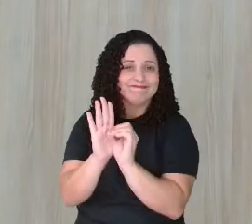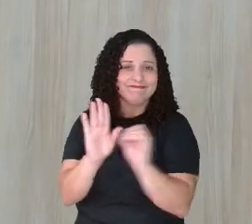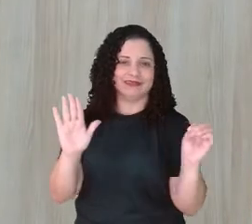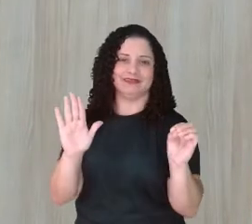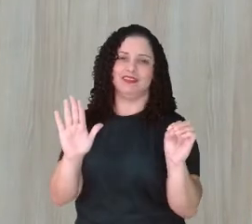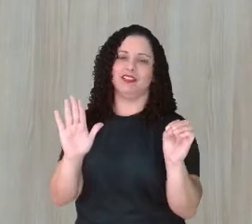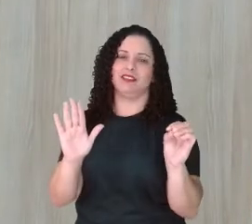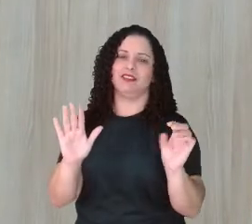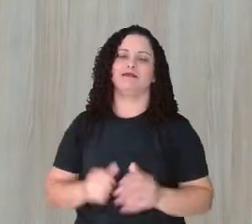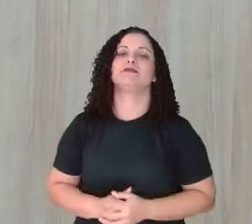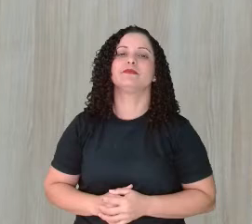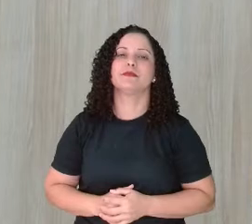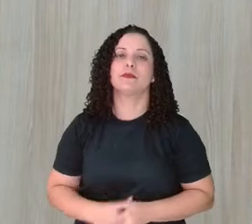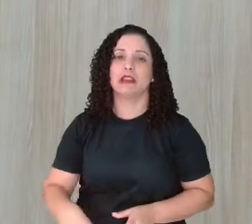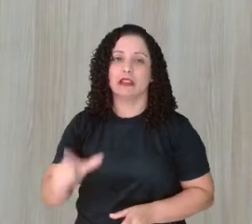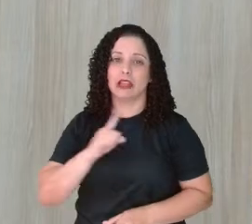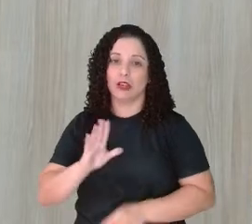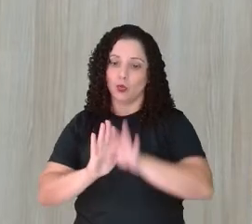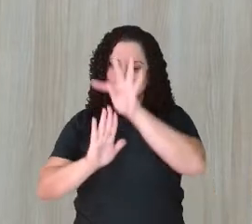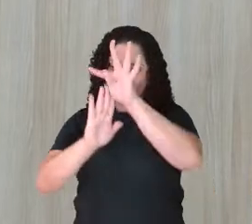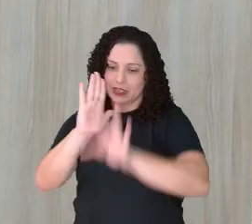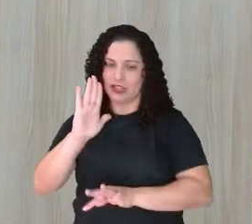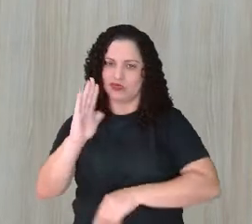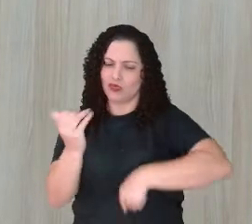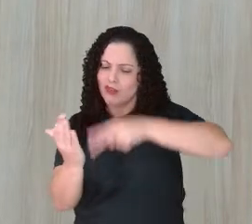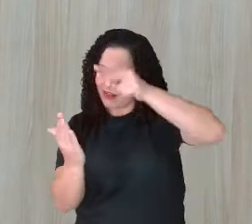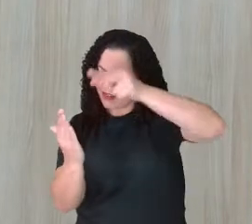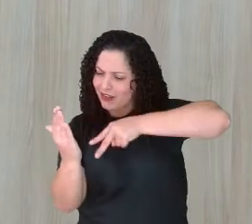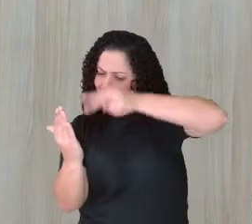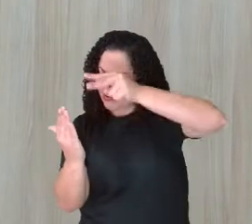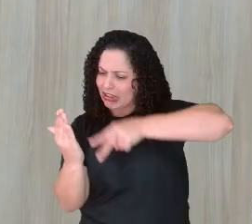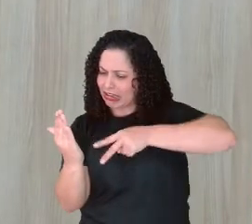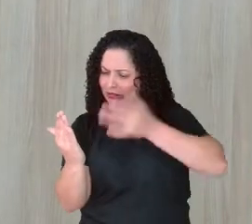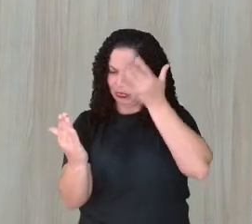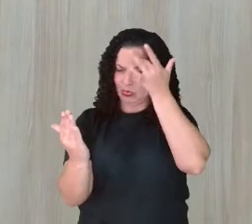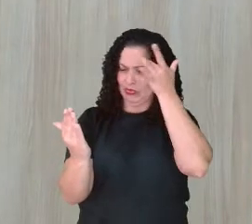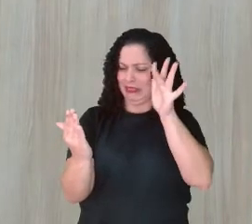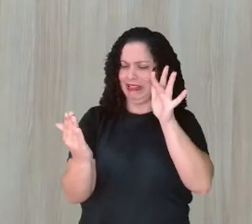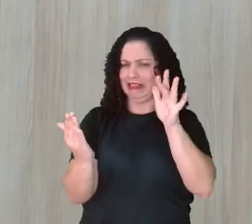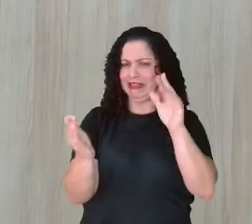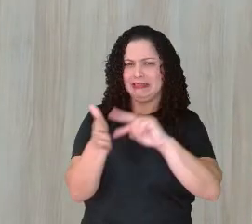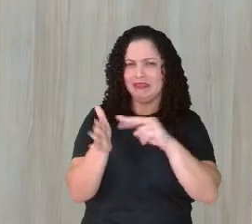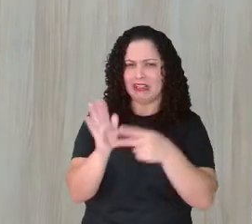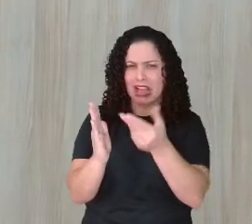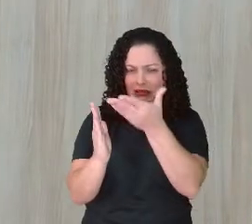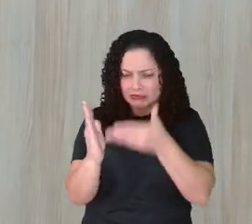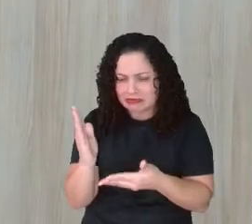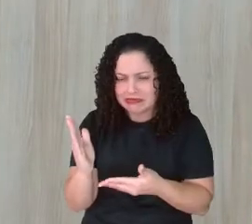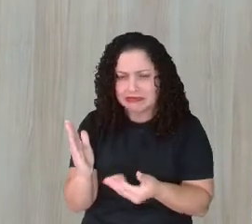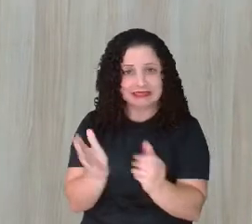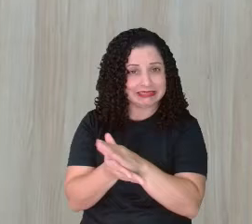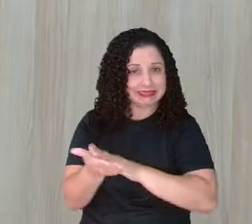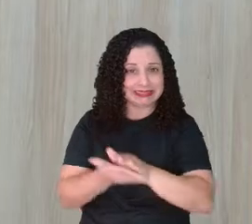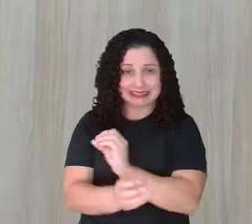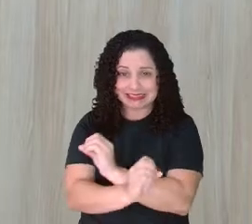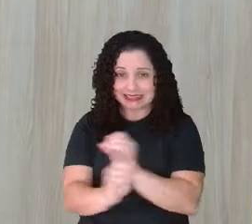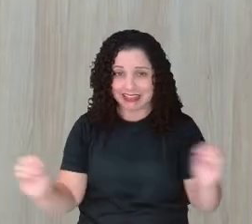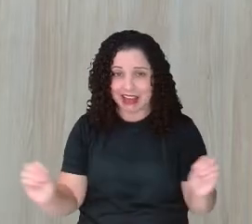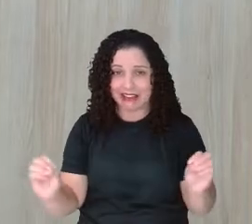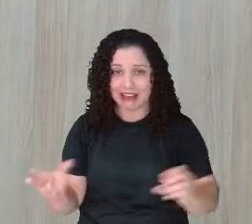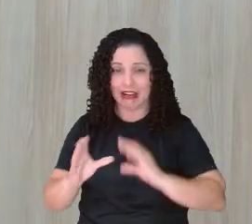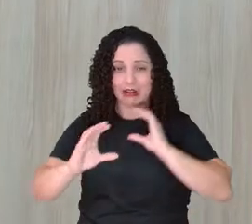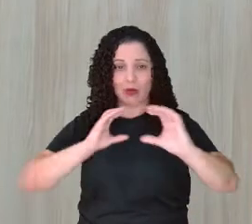vocês. Se a gente tem um texto que a gente lê e a gente não tem sentido, a gente não percebe o sentido, a gente não estabelece